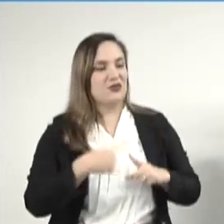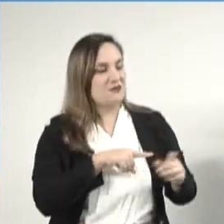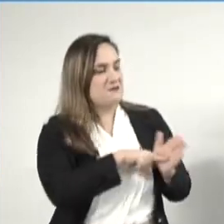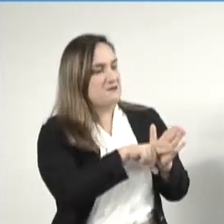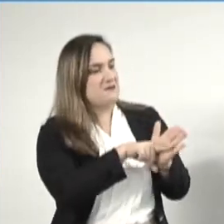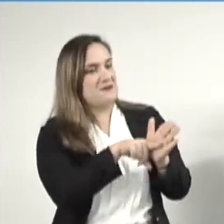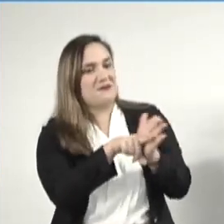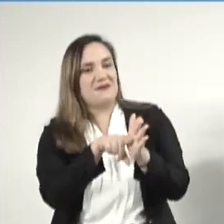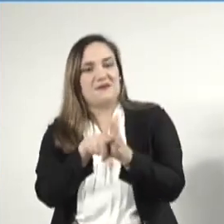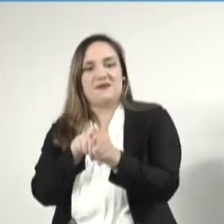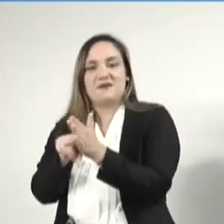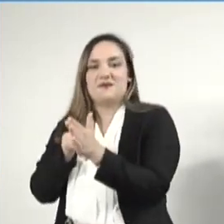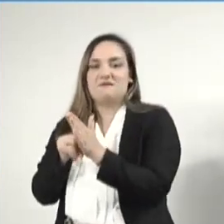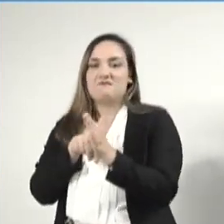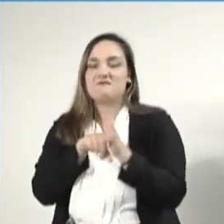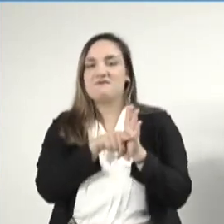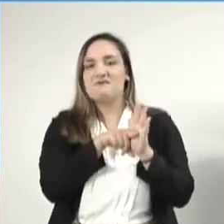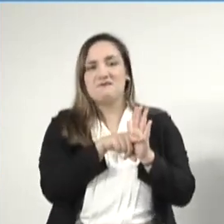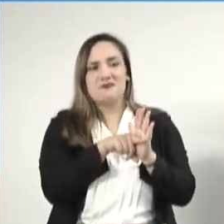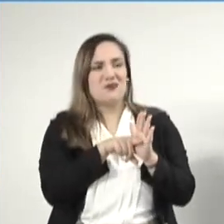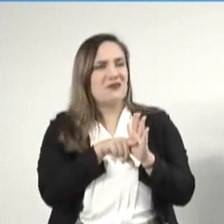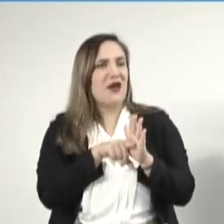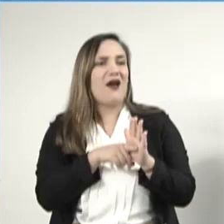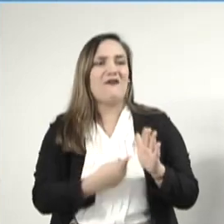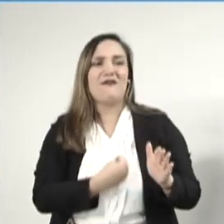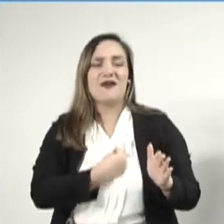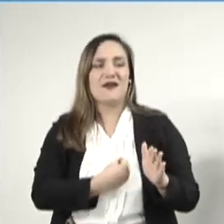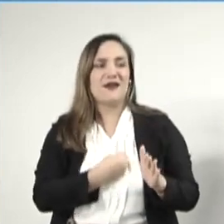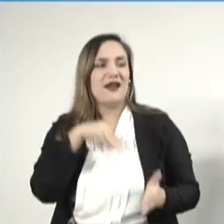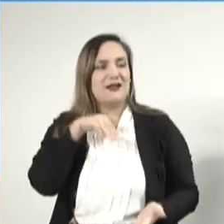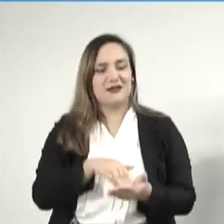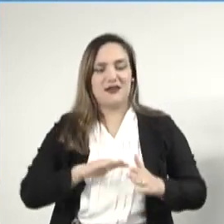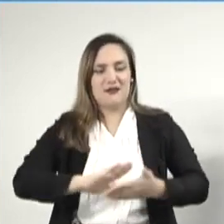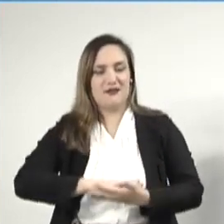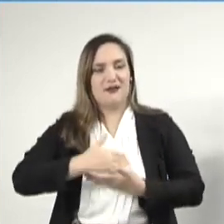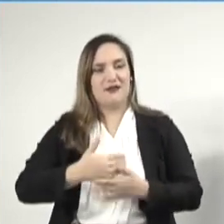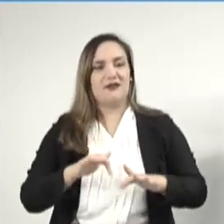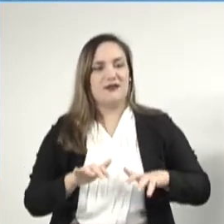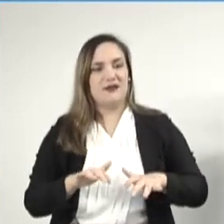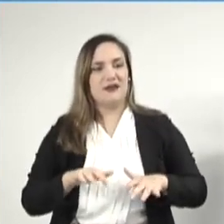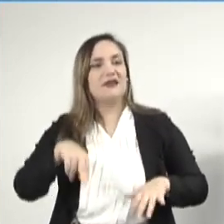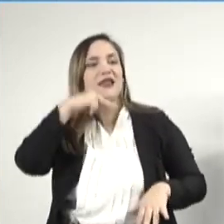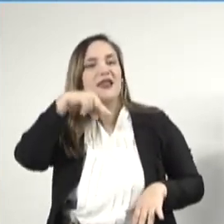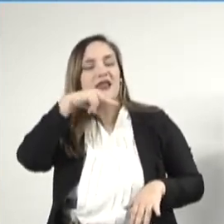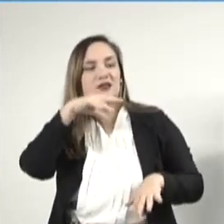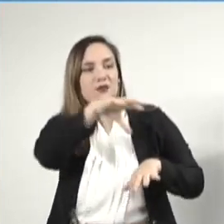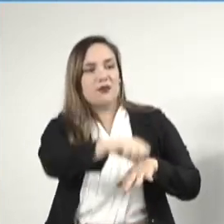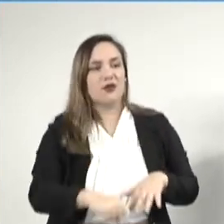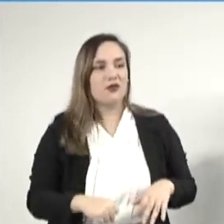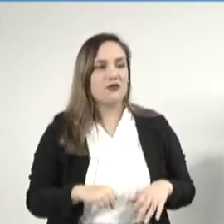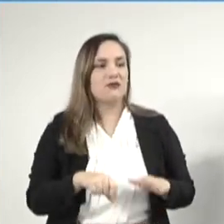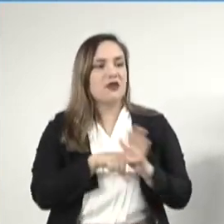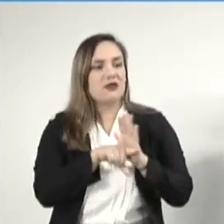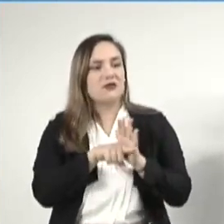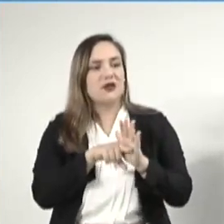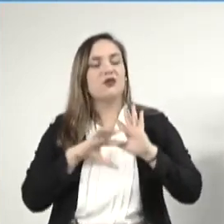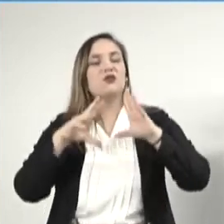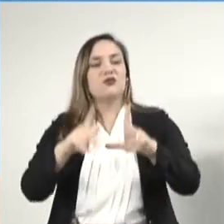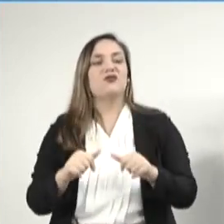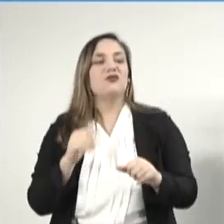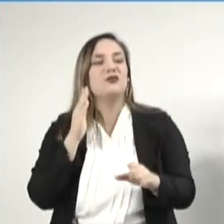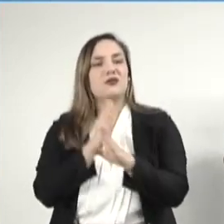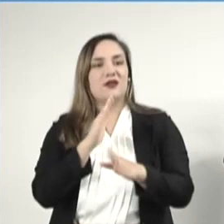ponta cabeça, vasculharam a vida, até o computador do netinho dele levaram, vasculharam tudo e não